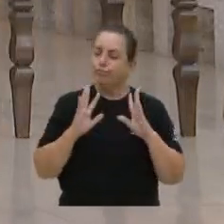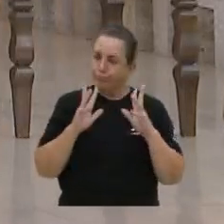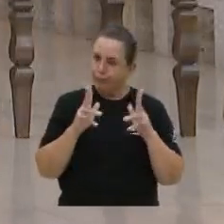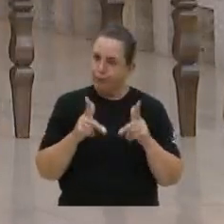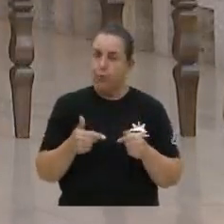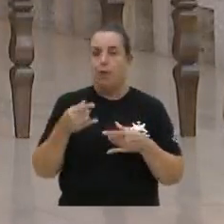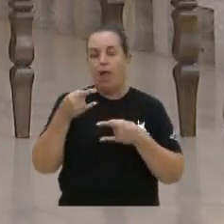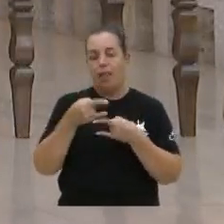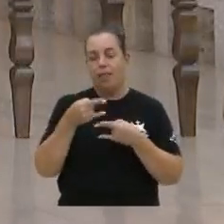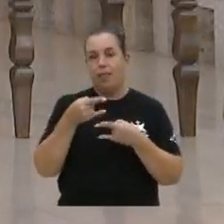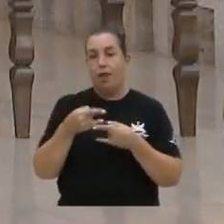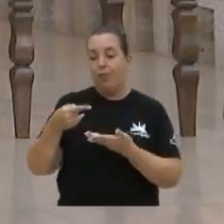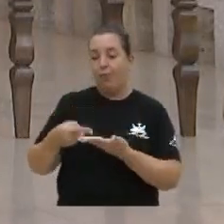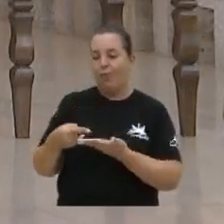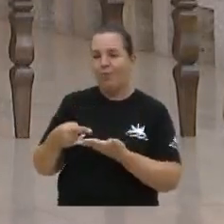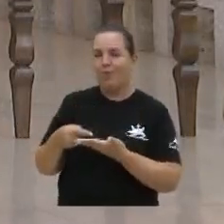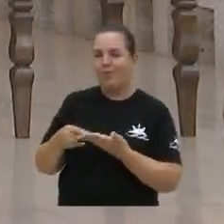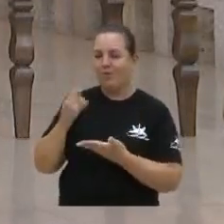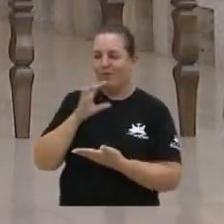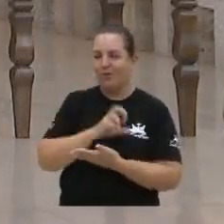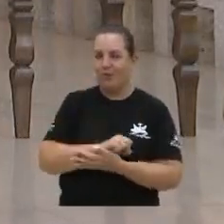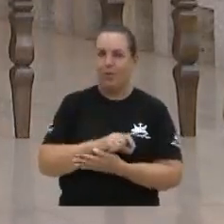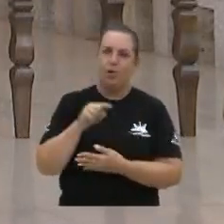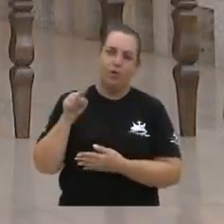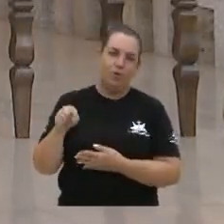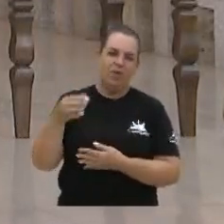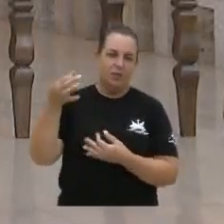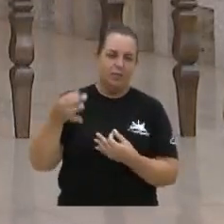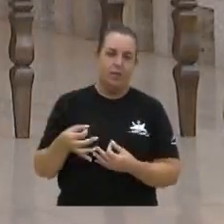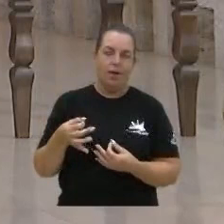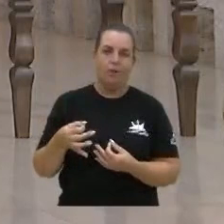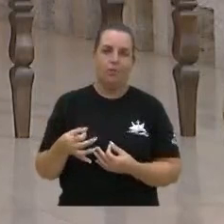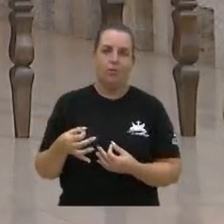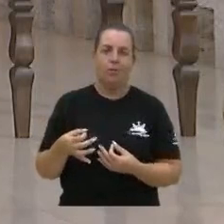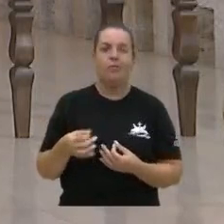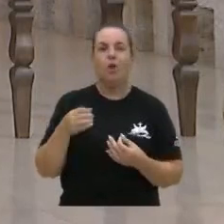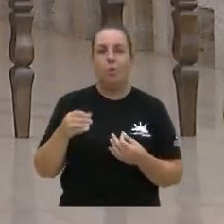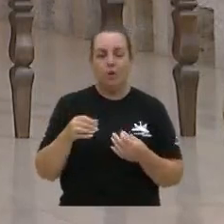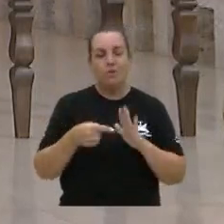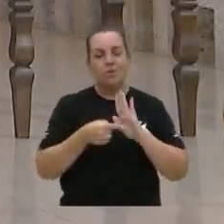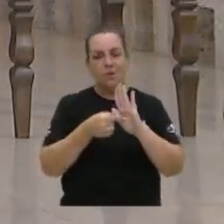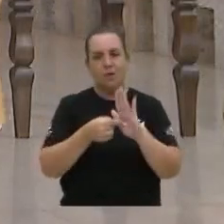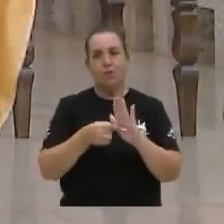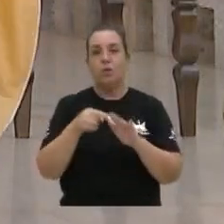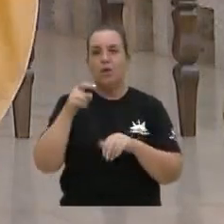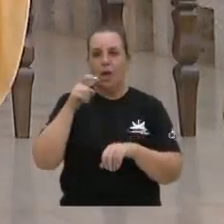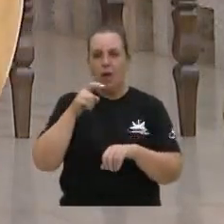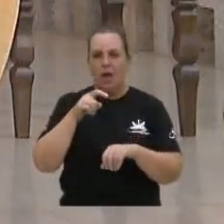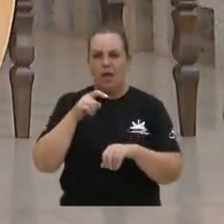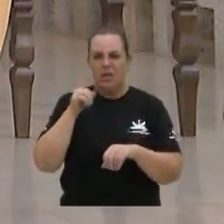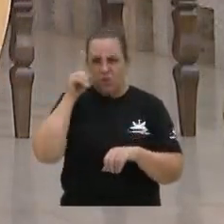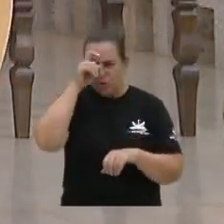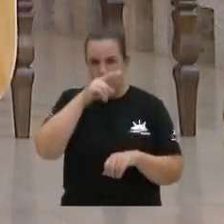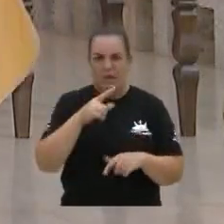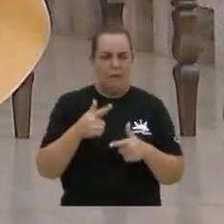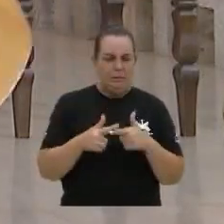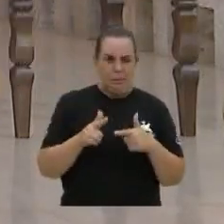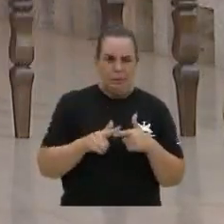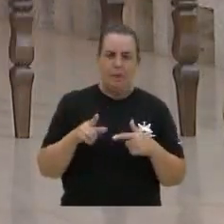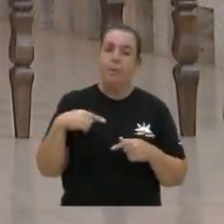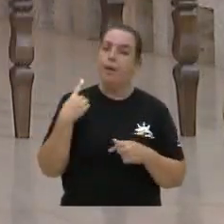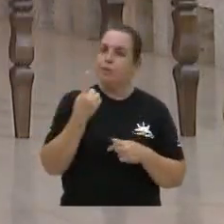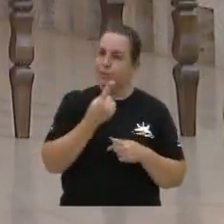a live Compromisso de Amor foi exatamente uma expressão de que mesmo isolados,